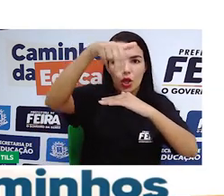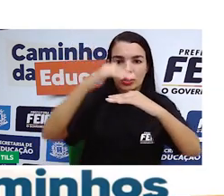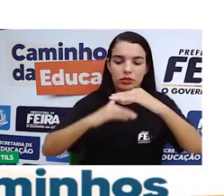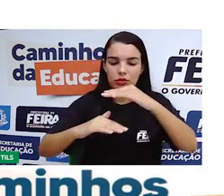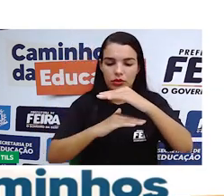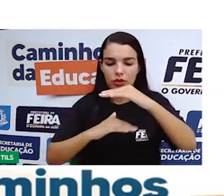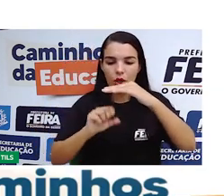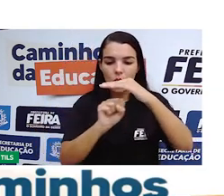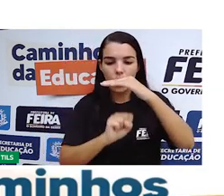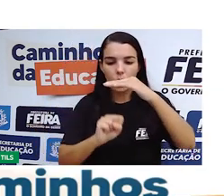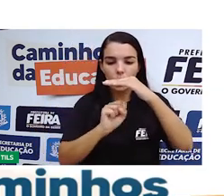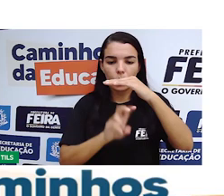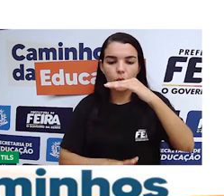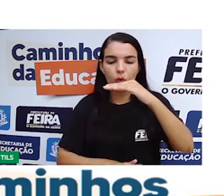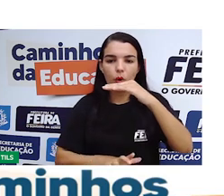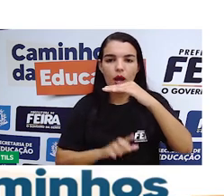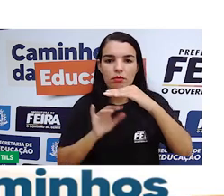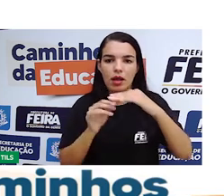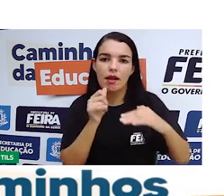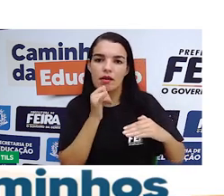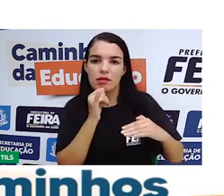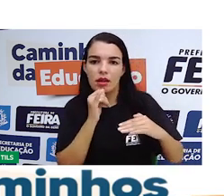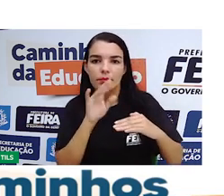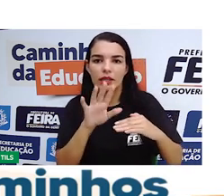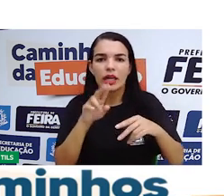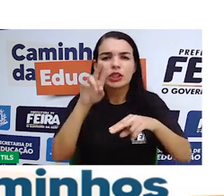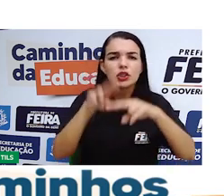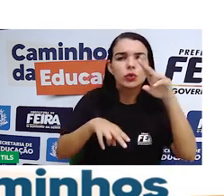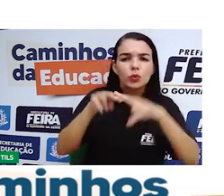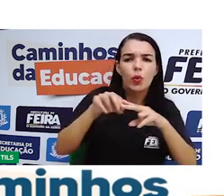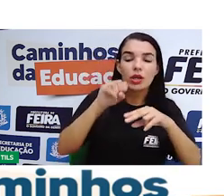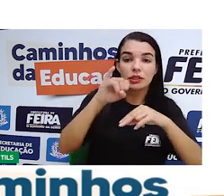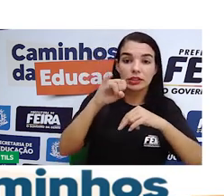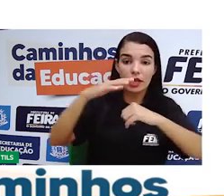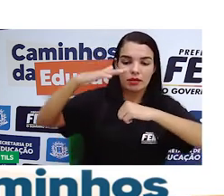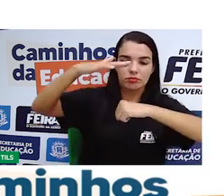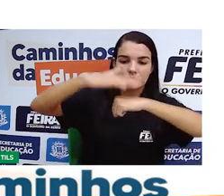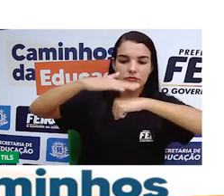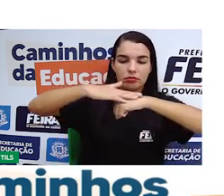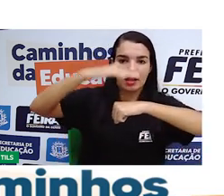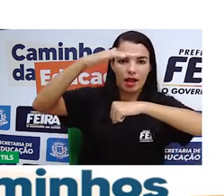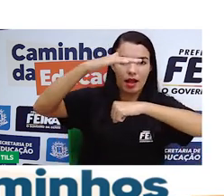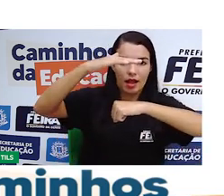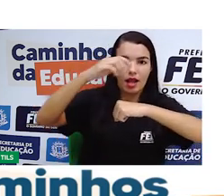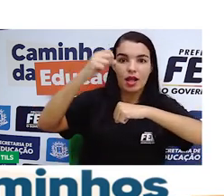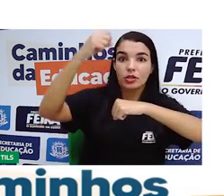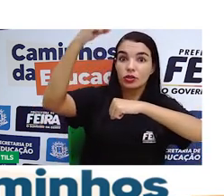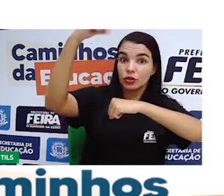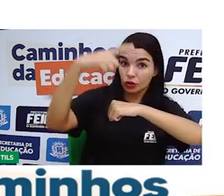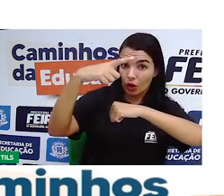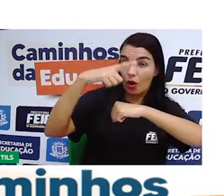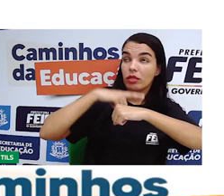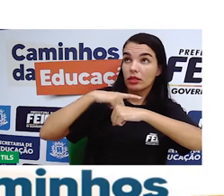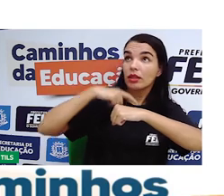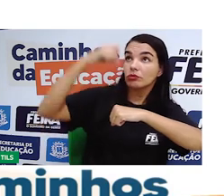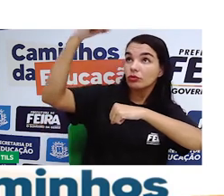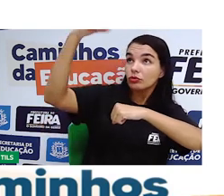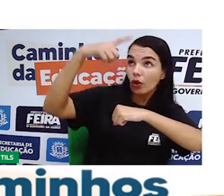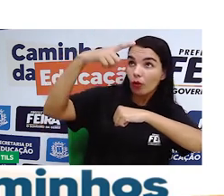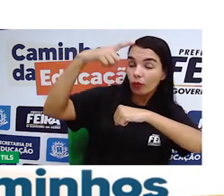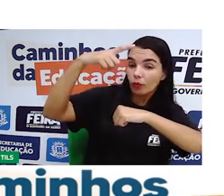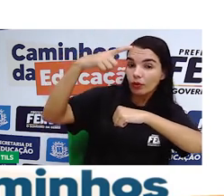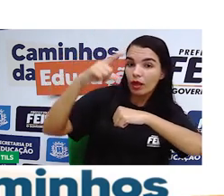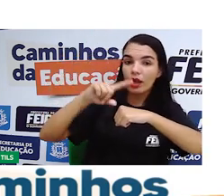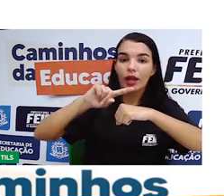Podemos ver que no mês de Junho, um habitante que reside sob o Trópico de Câncer tem o Sol sob sua cabeça ao meio